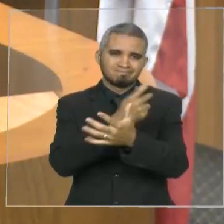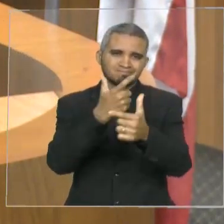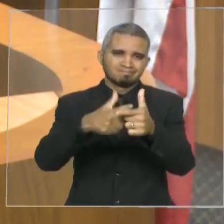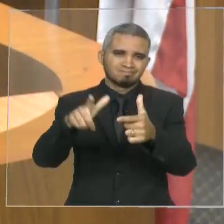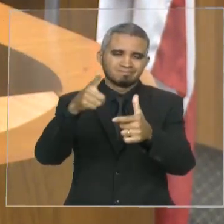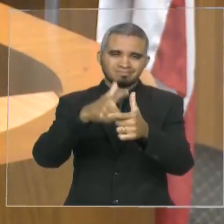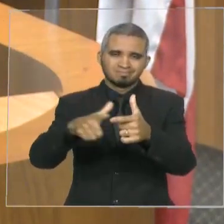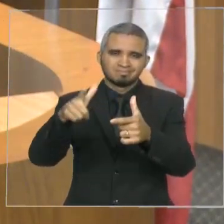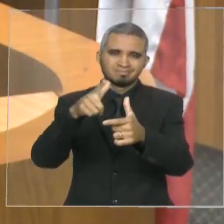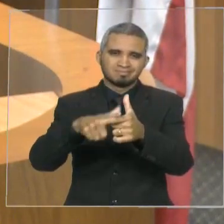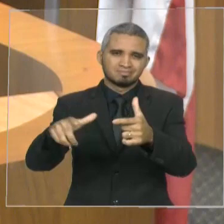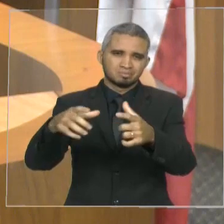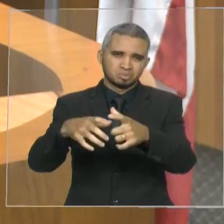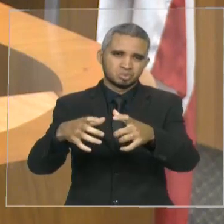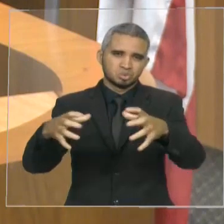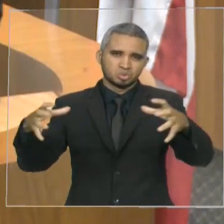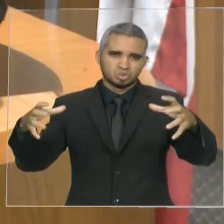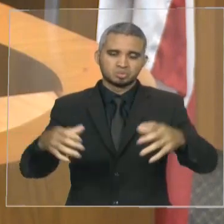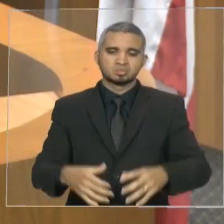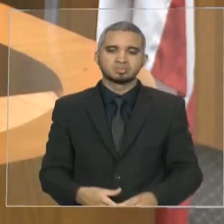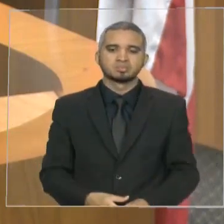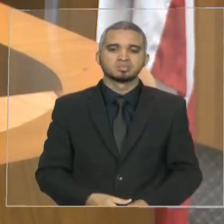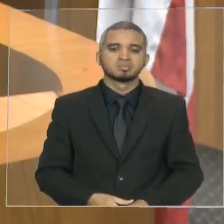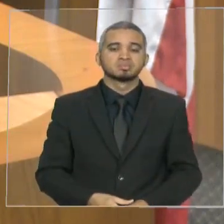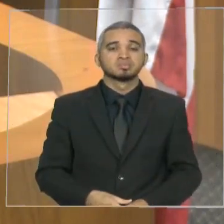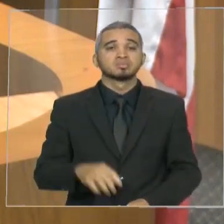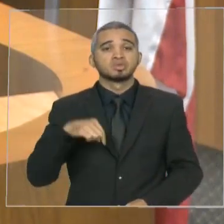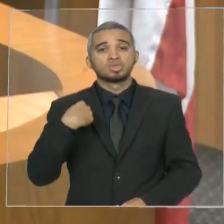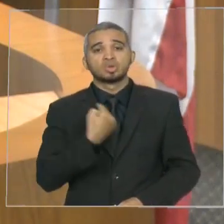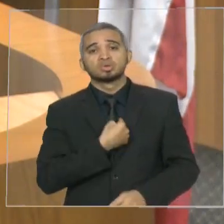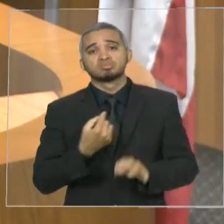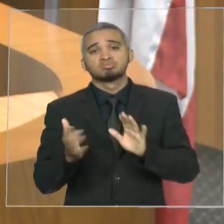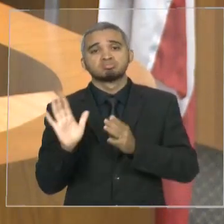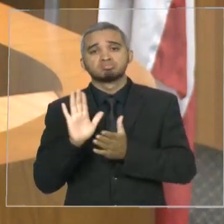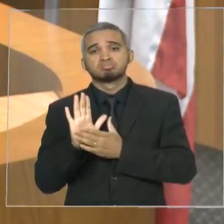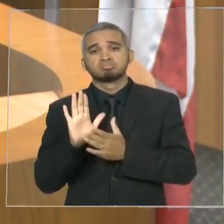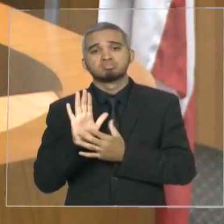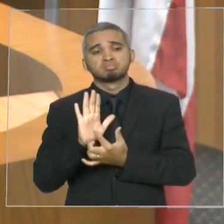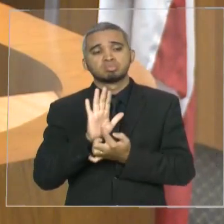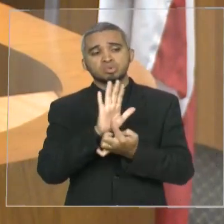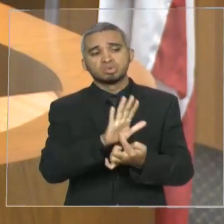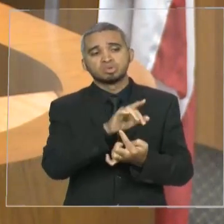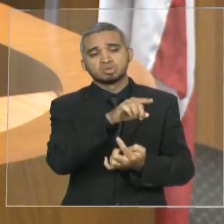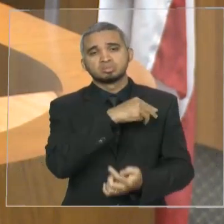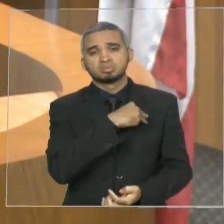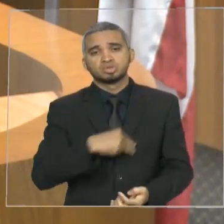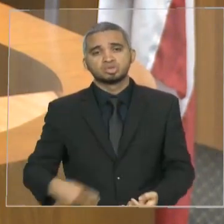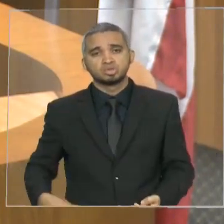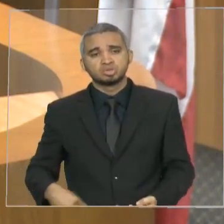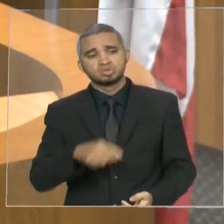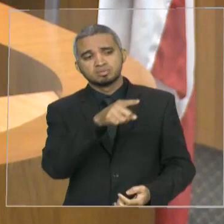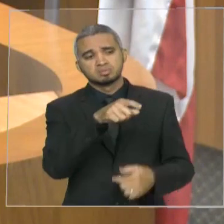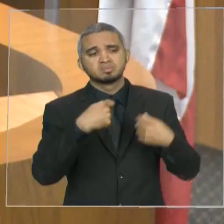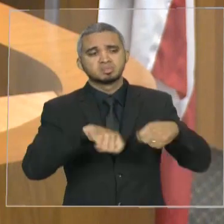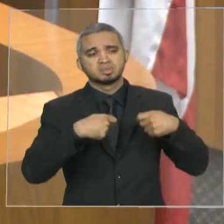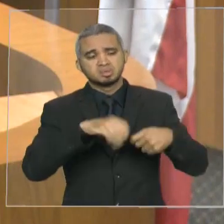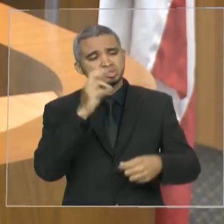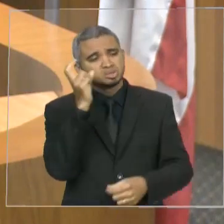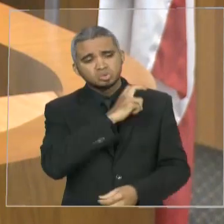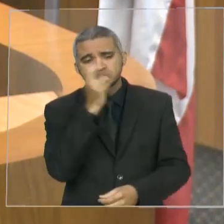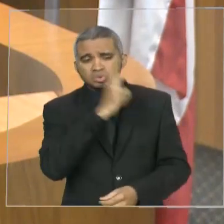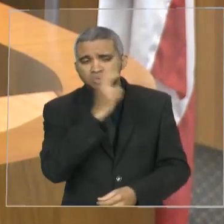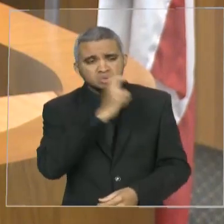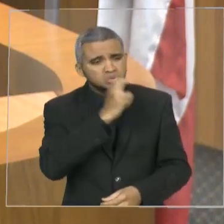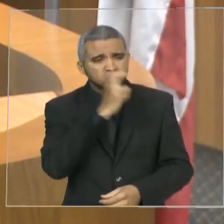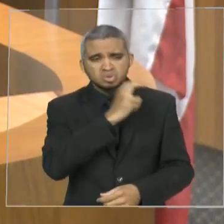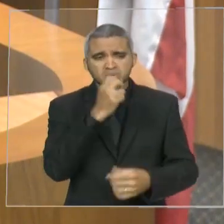a necessidade de uma atitude urgente por parte do governo federal, no sentido de dar um suporte a